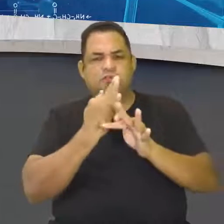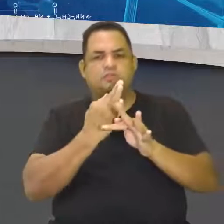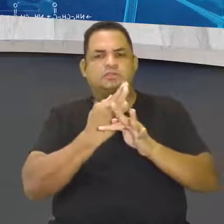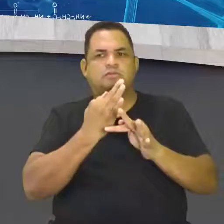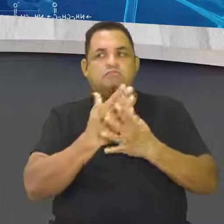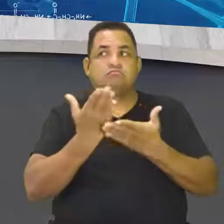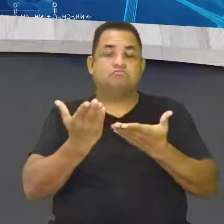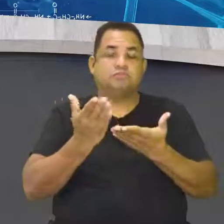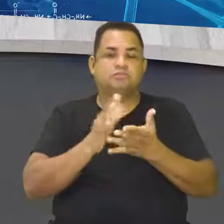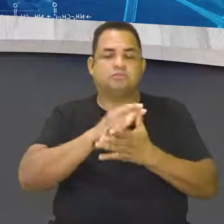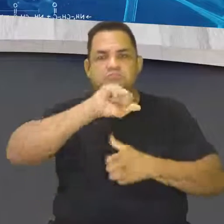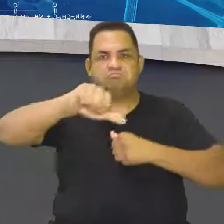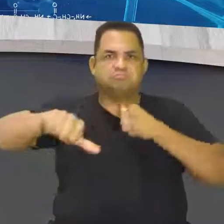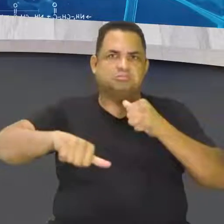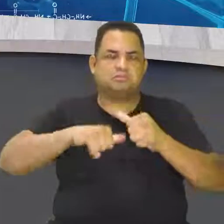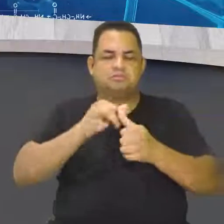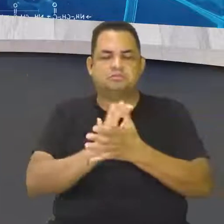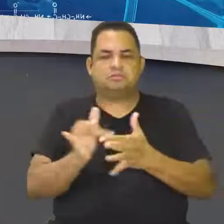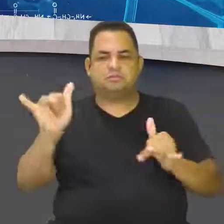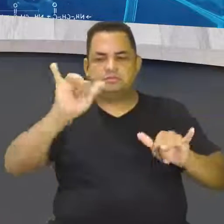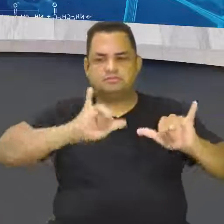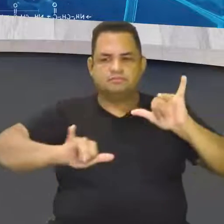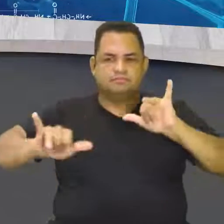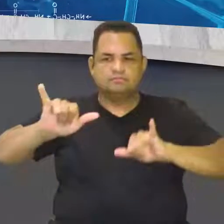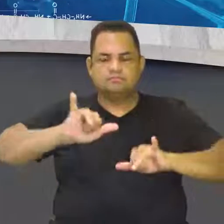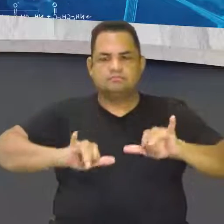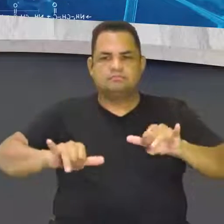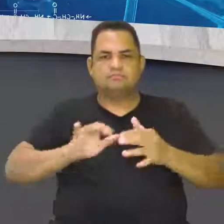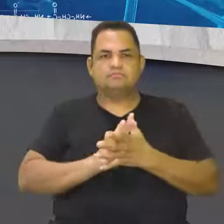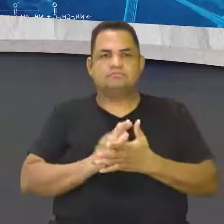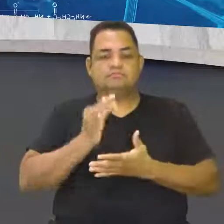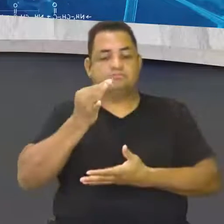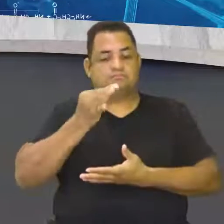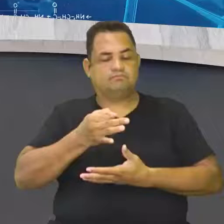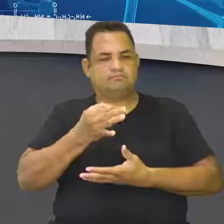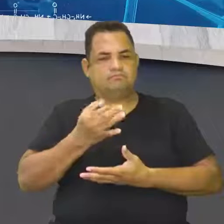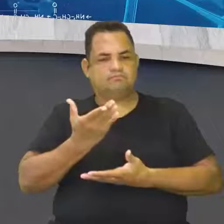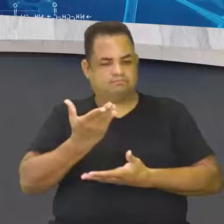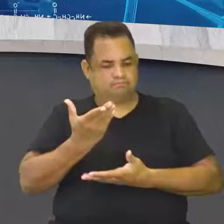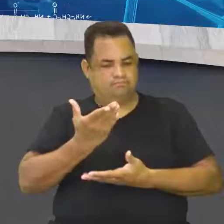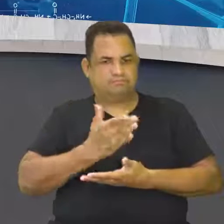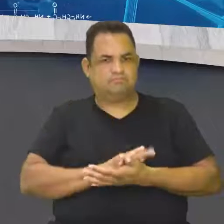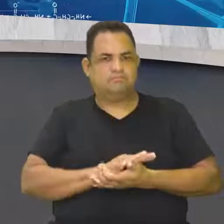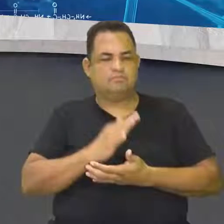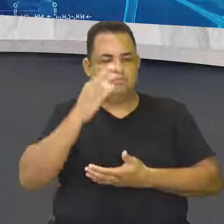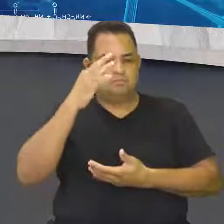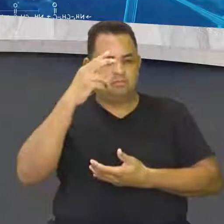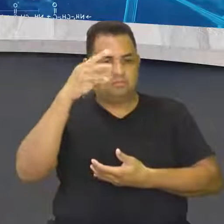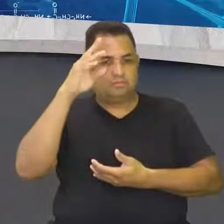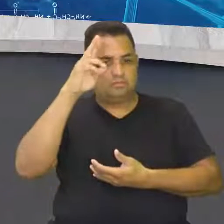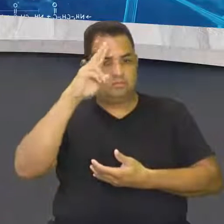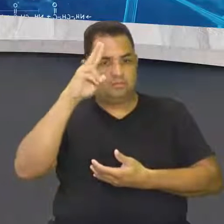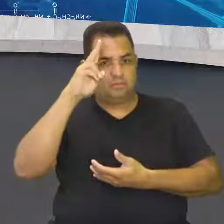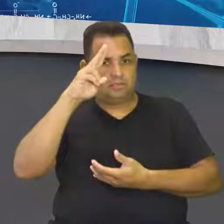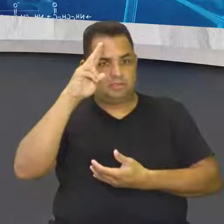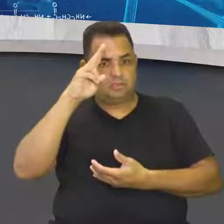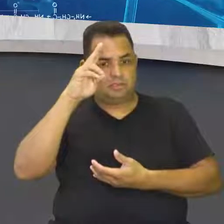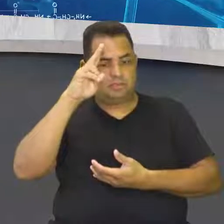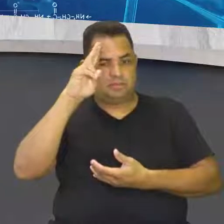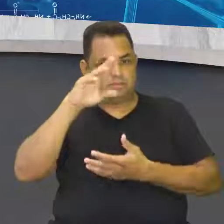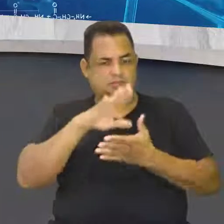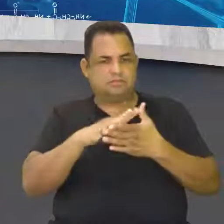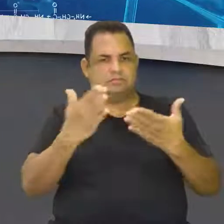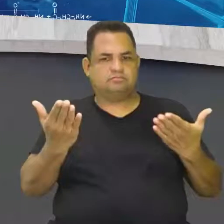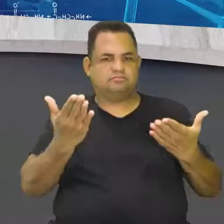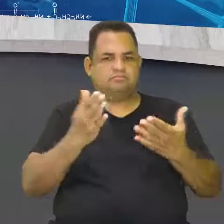uma transformação química, né, professor? Exatamente, lembrando que os fenômenos físicos, a